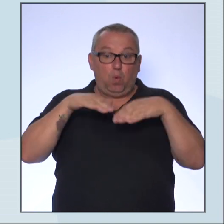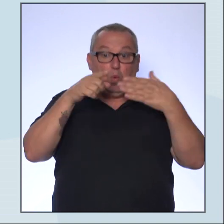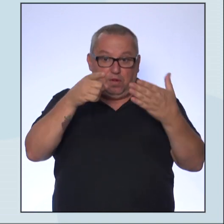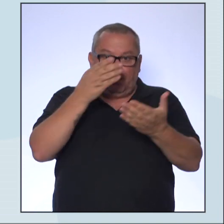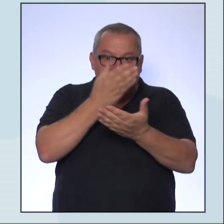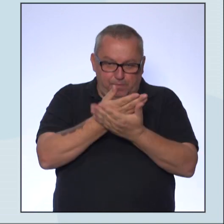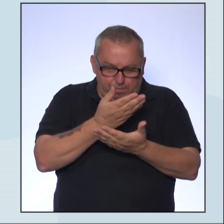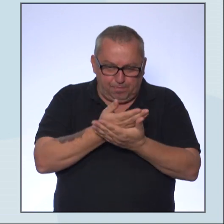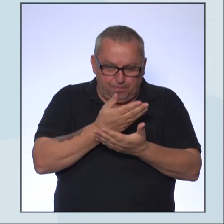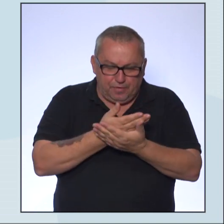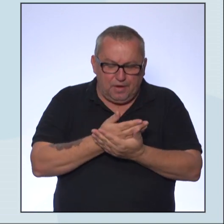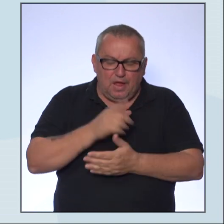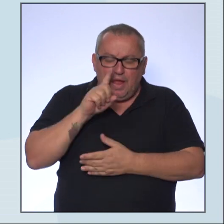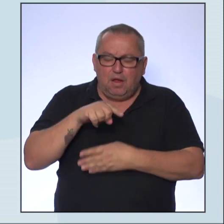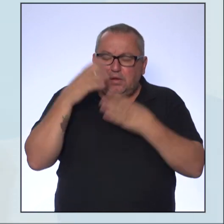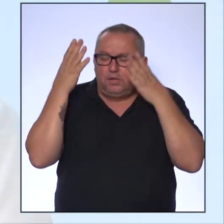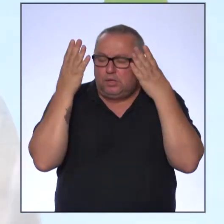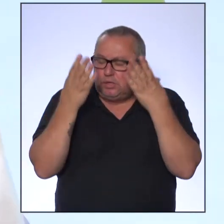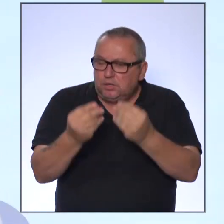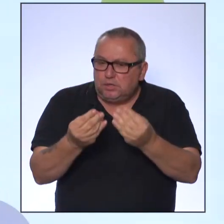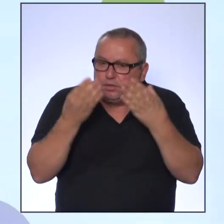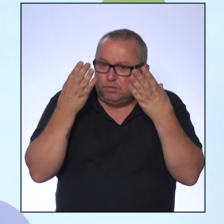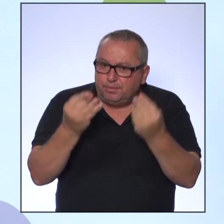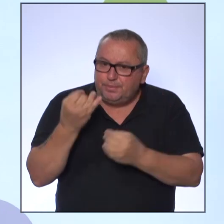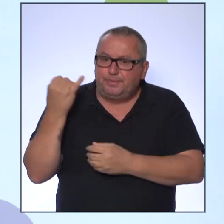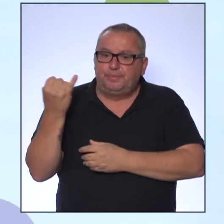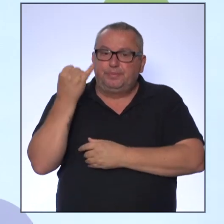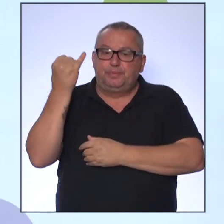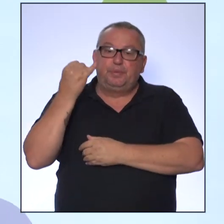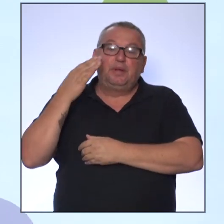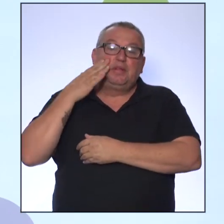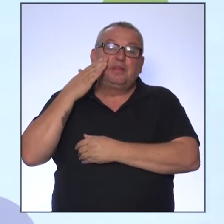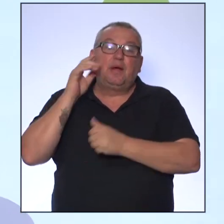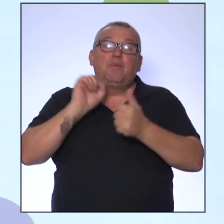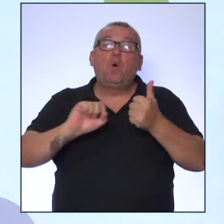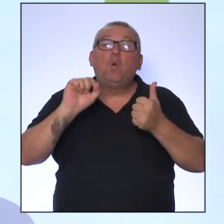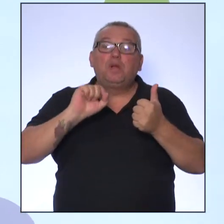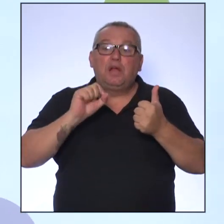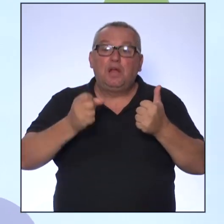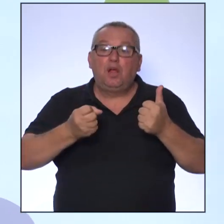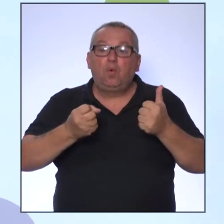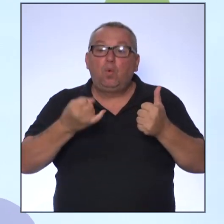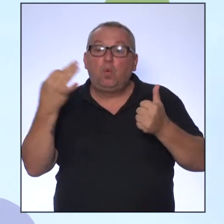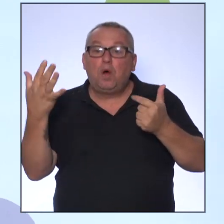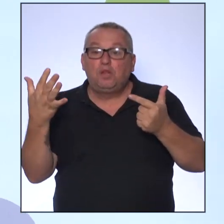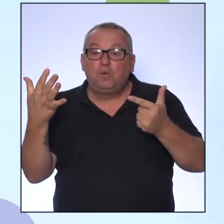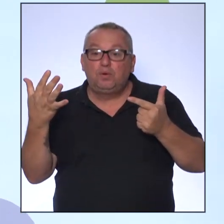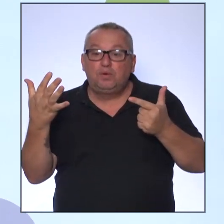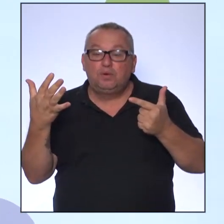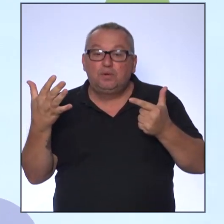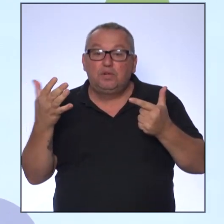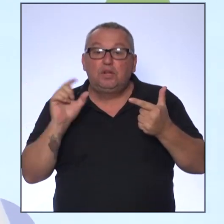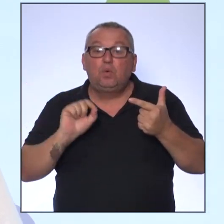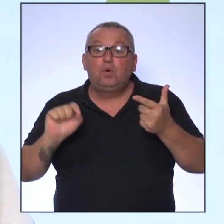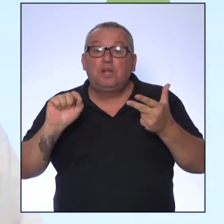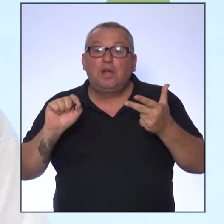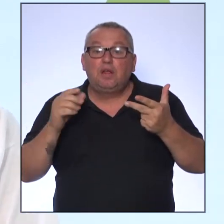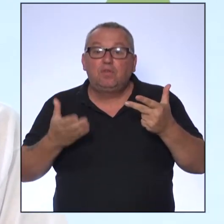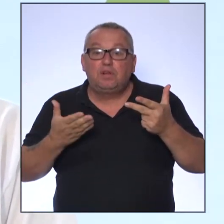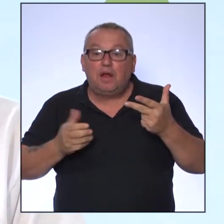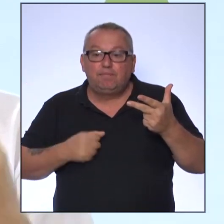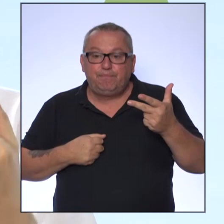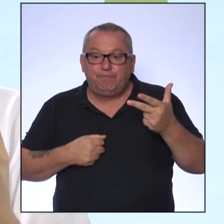estudar, é fundamental que você saiba o que, quanto e como estudar. Por exemplo,